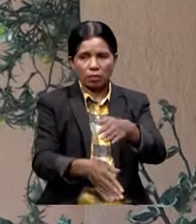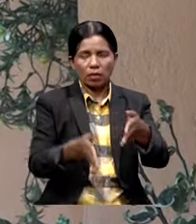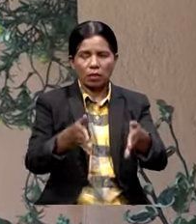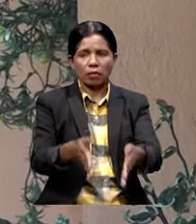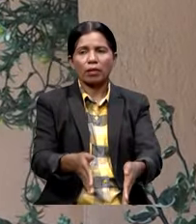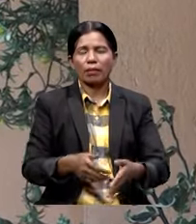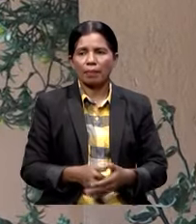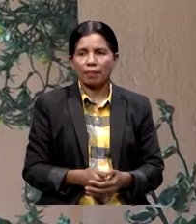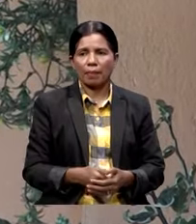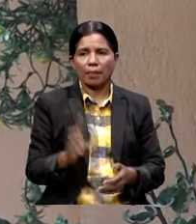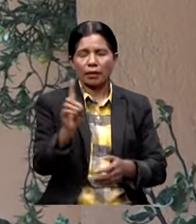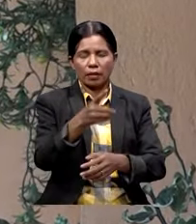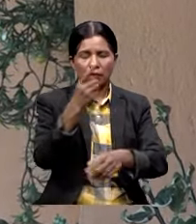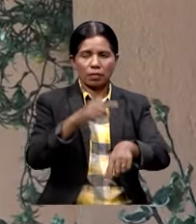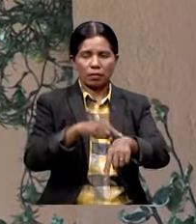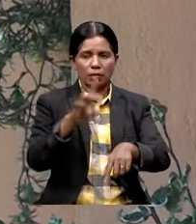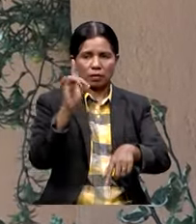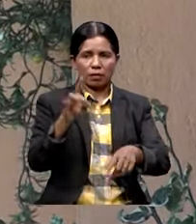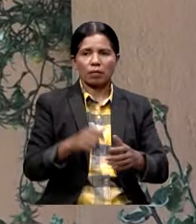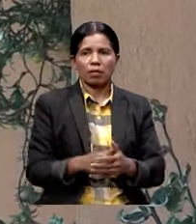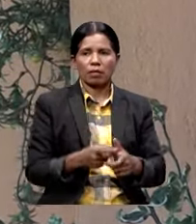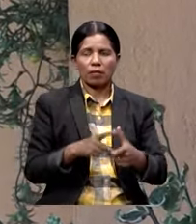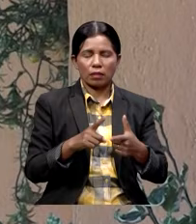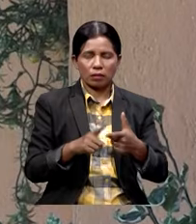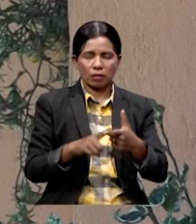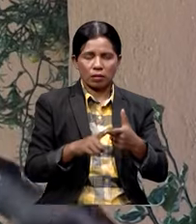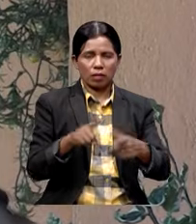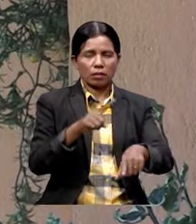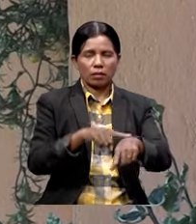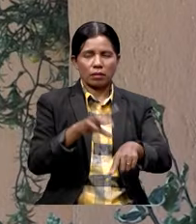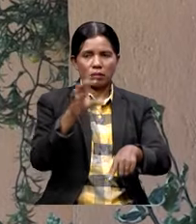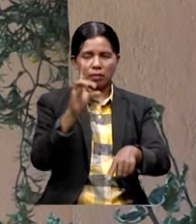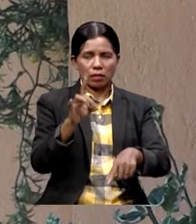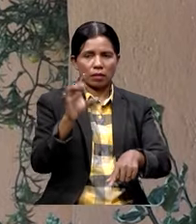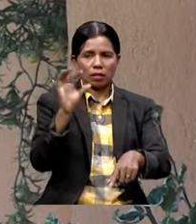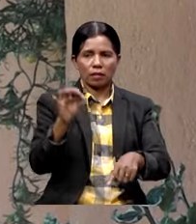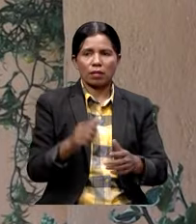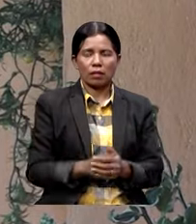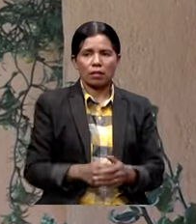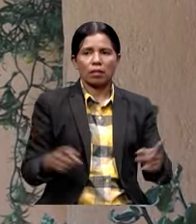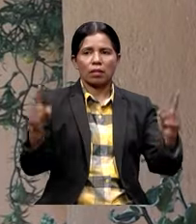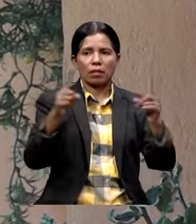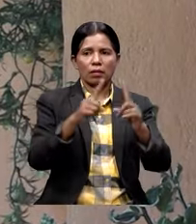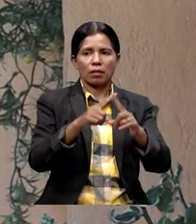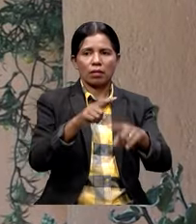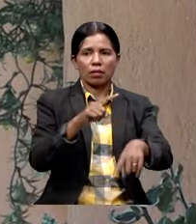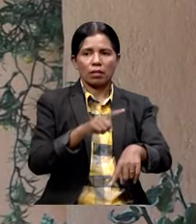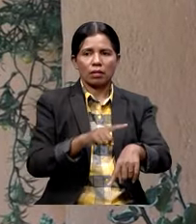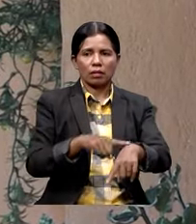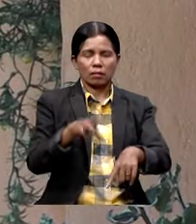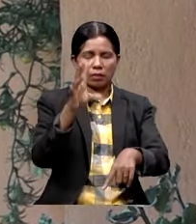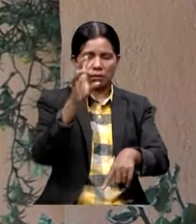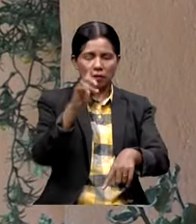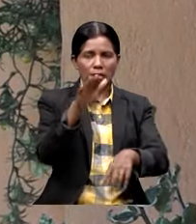daresan al oito horas itu ne oito novi horas dia rekuat ne tolti vale sete horas mas saya sudah rekuat